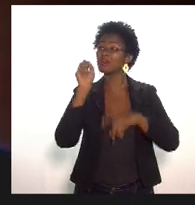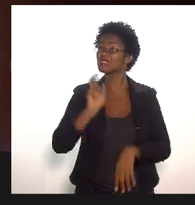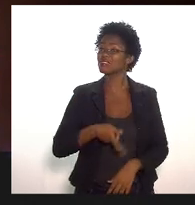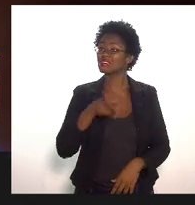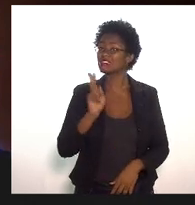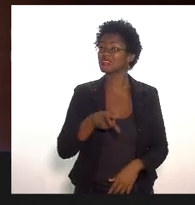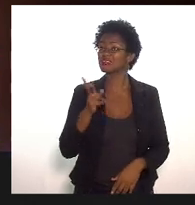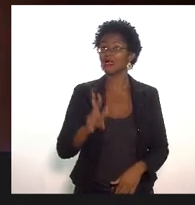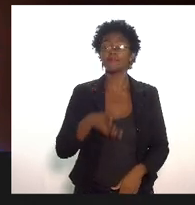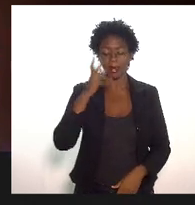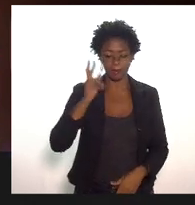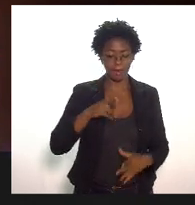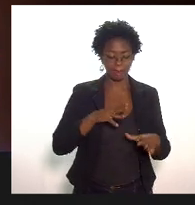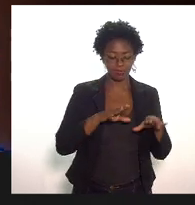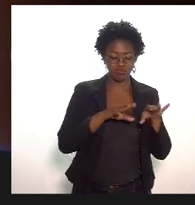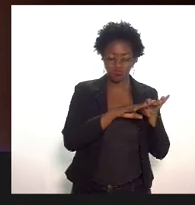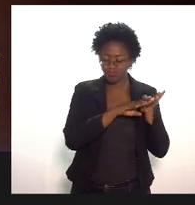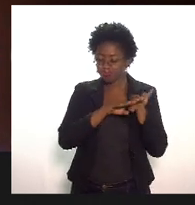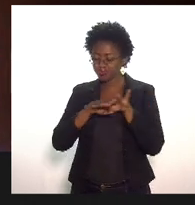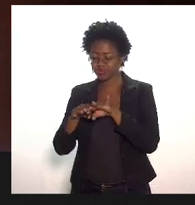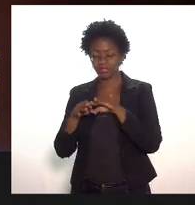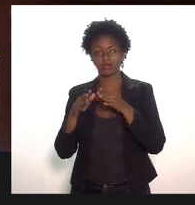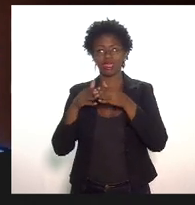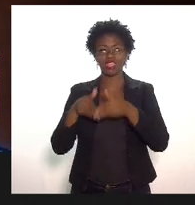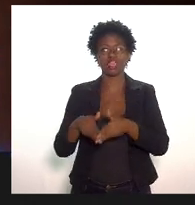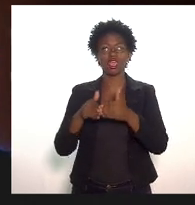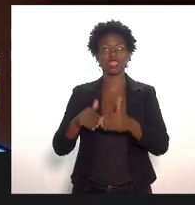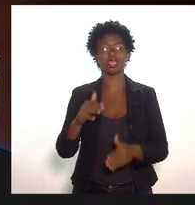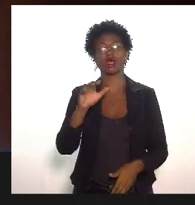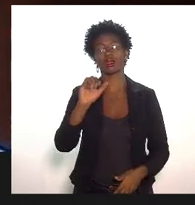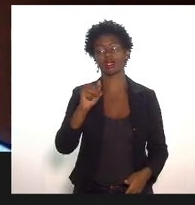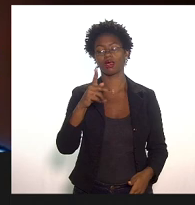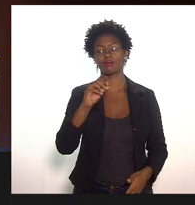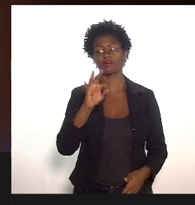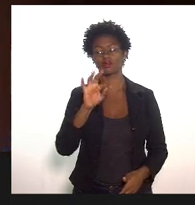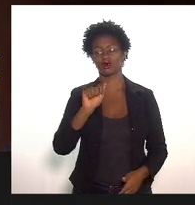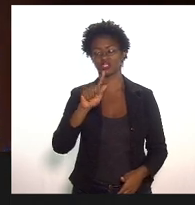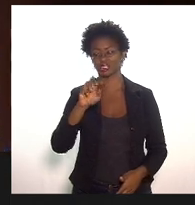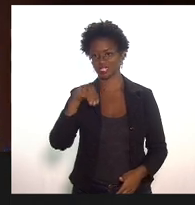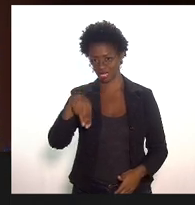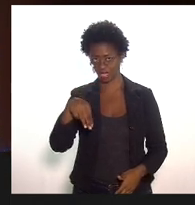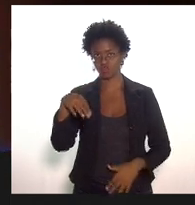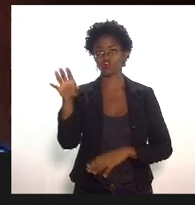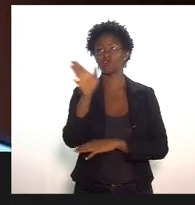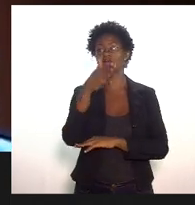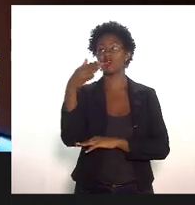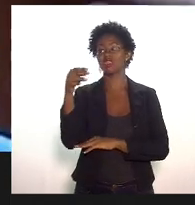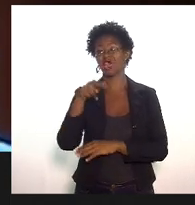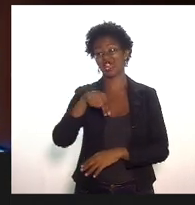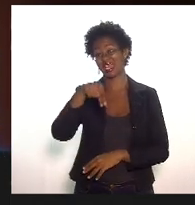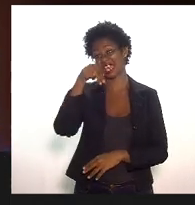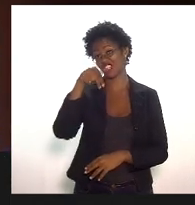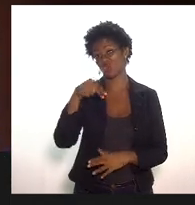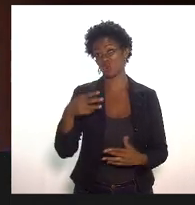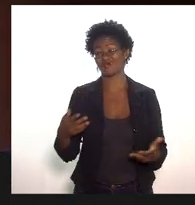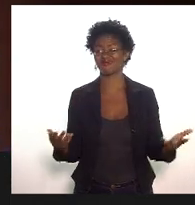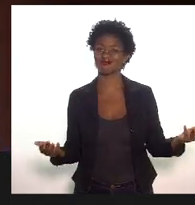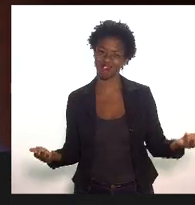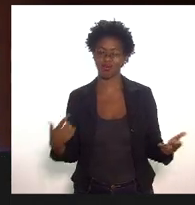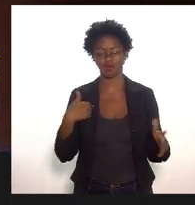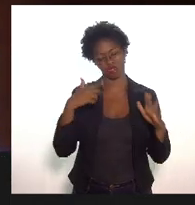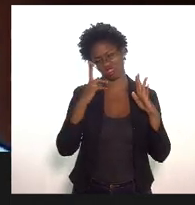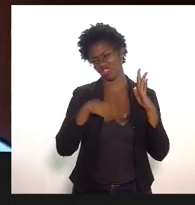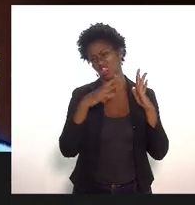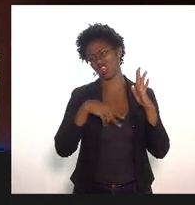a navegação de cabotagem com seus navios e empresas de bandeira nacional. Né? Eu li a respeito